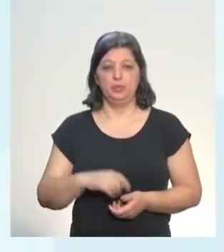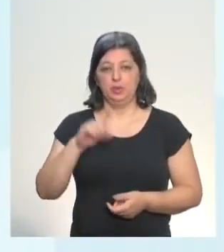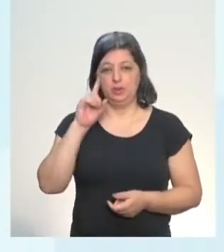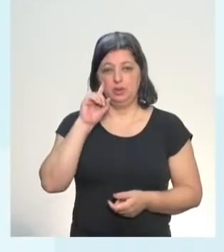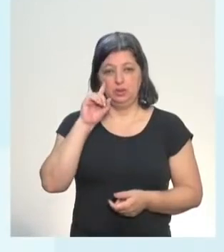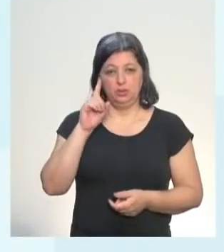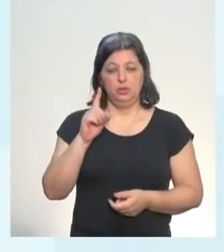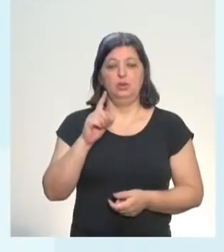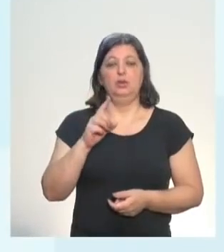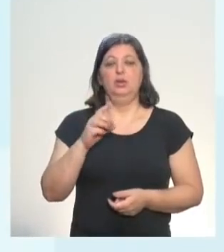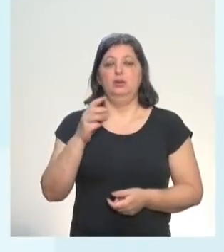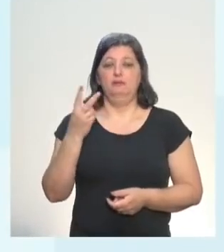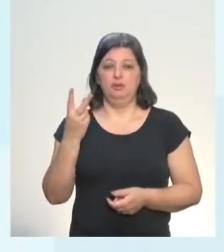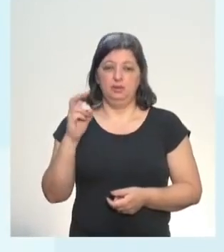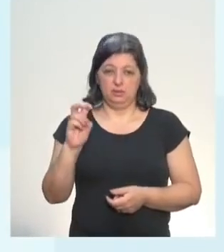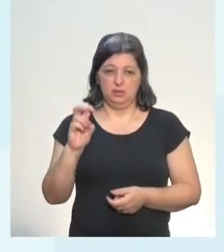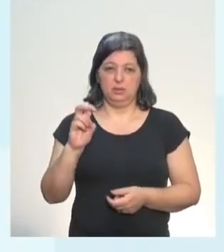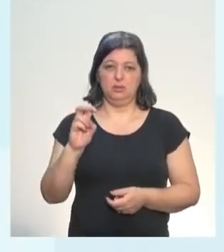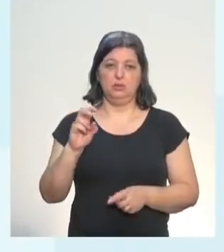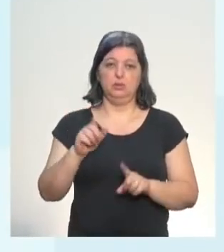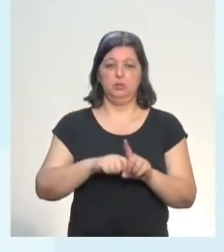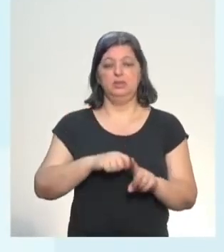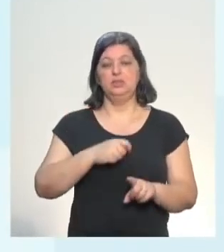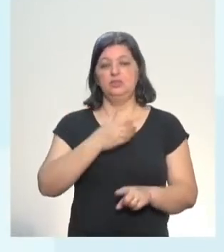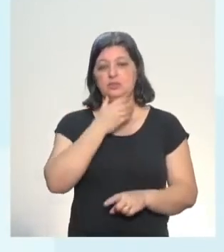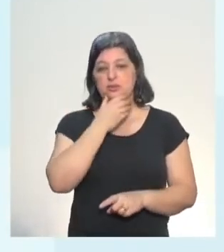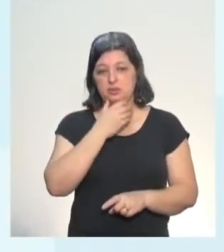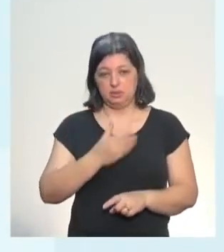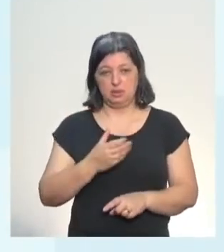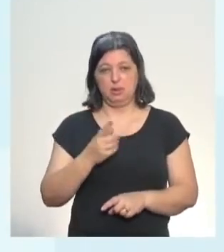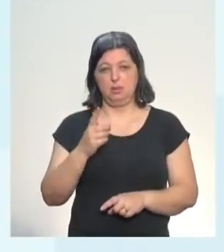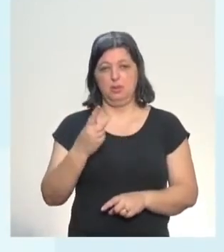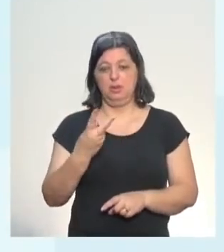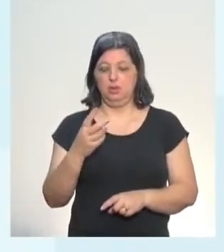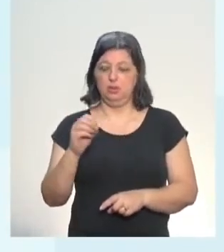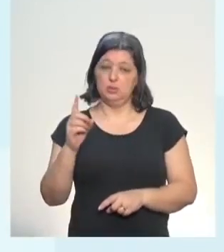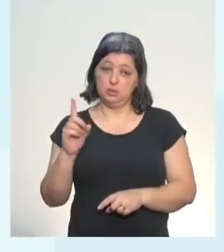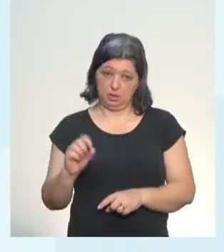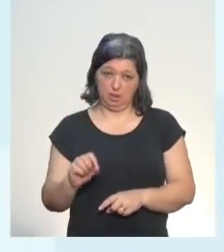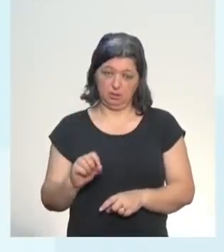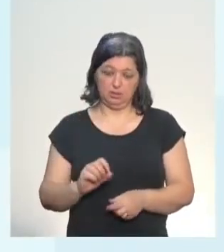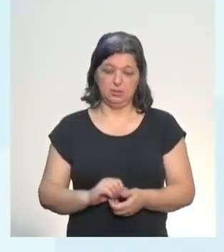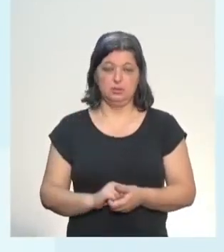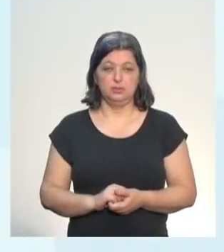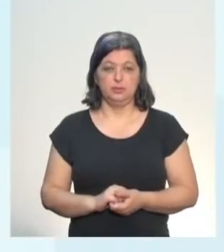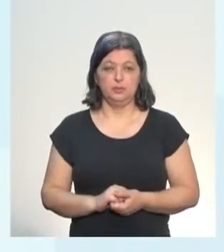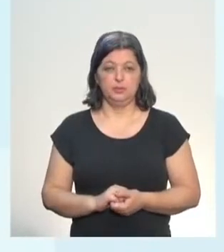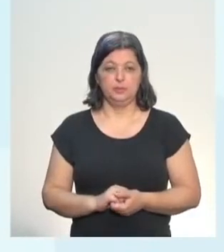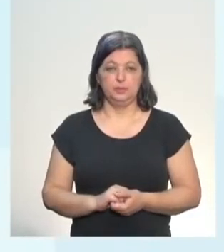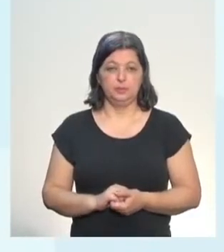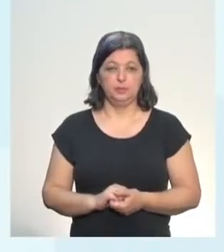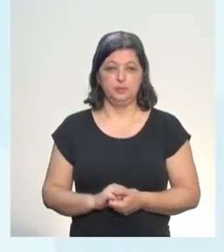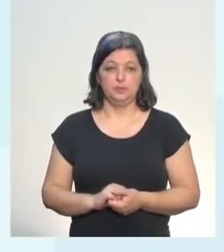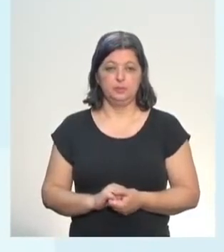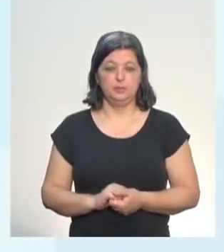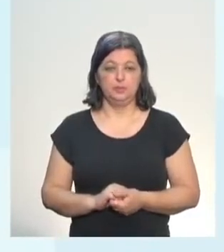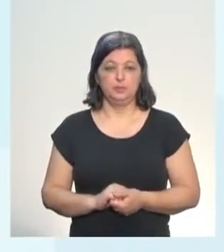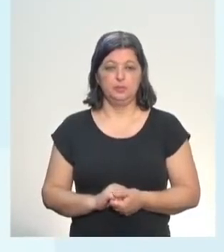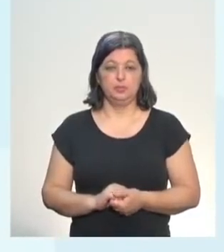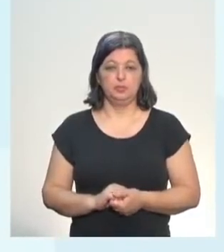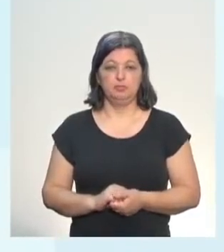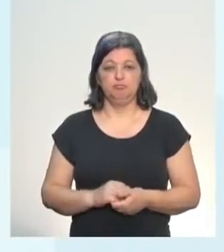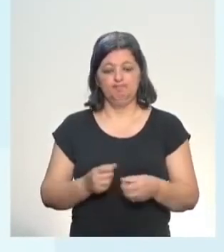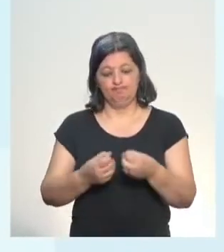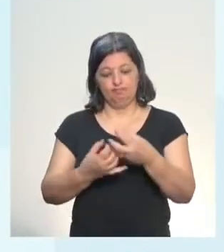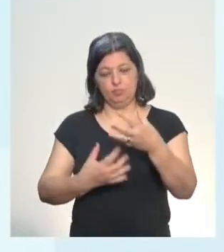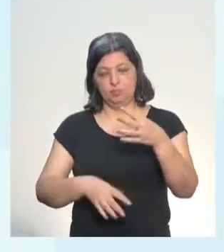25 de dezembro de 2010. On December 25th, 2010. Ok. Não vai dar tempo da gente falar a tradução de todos, então